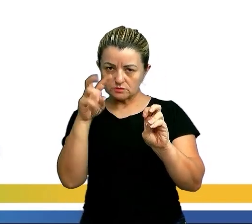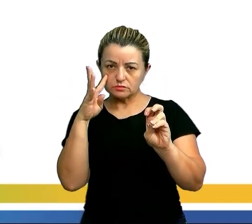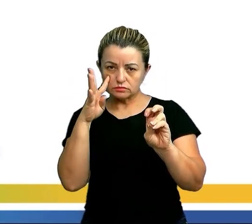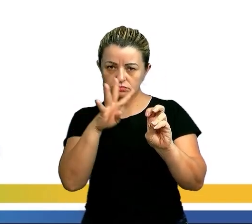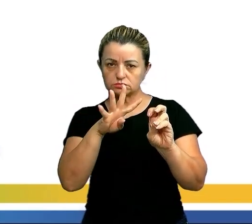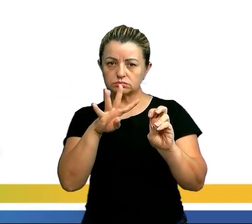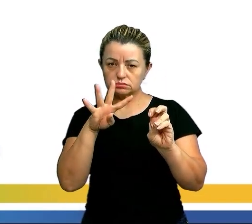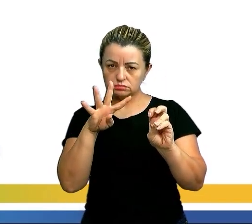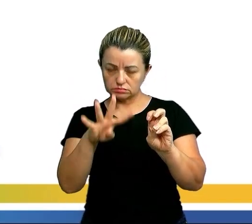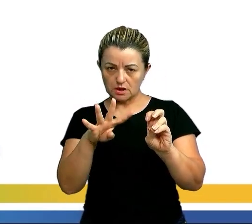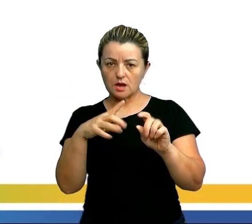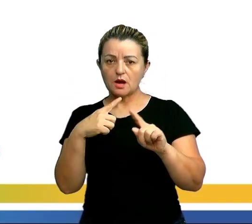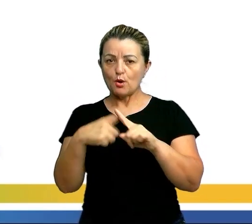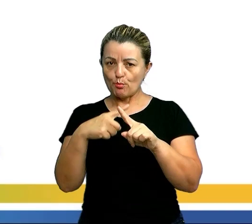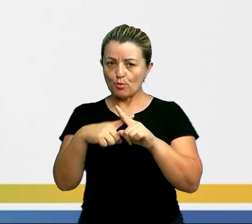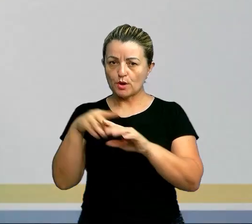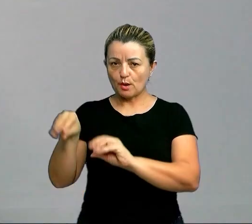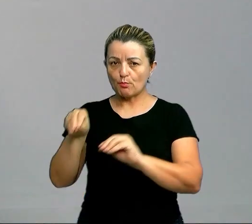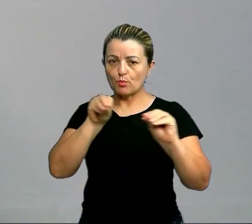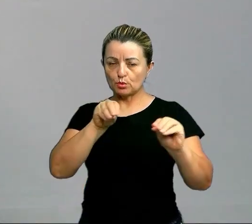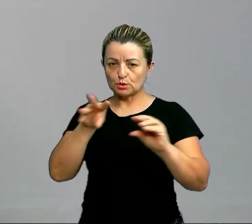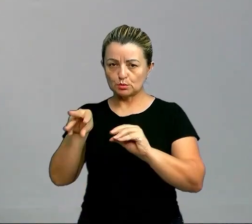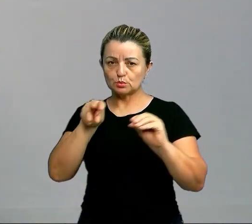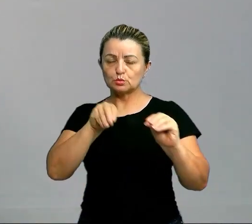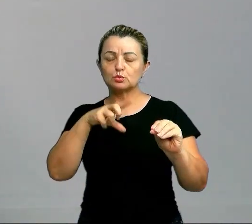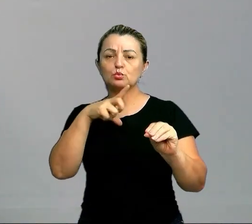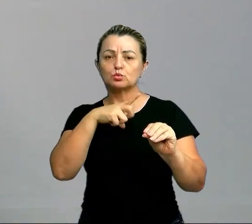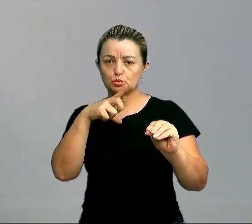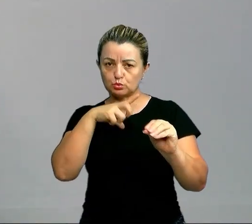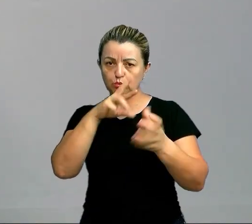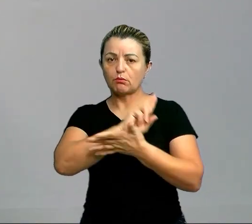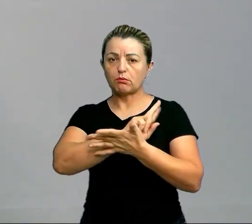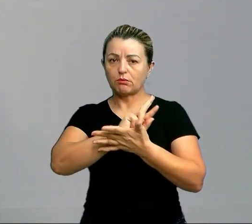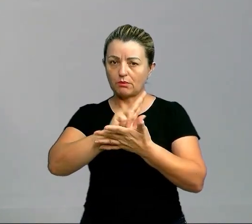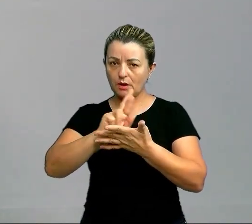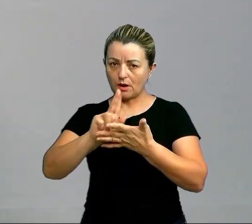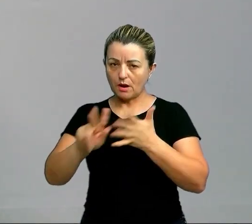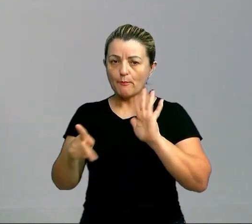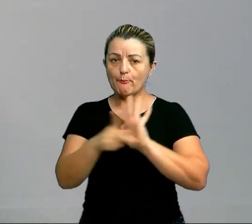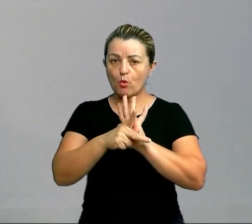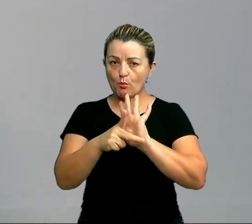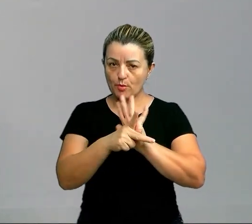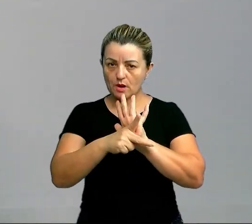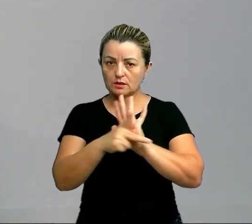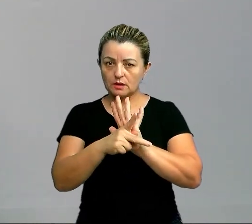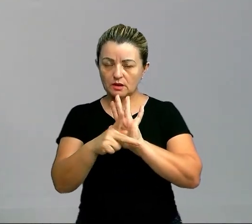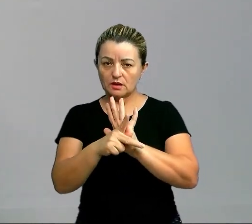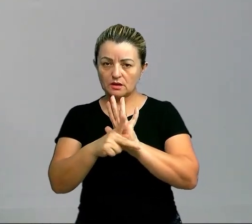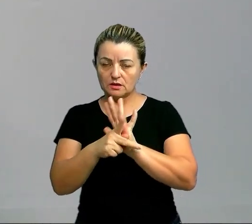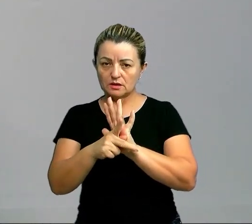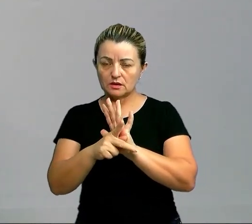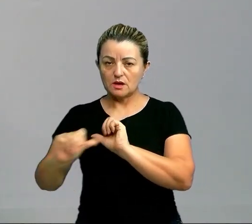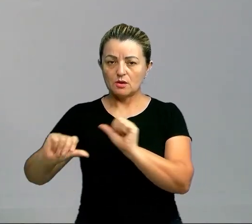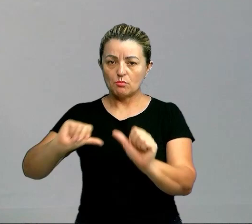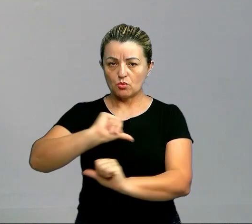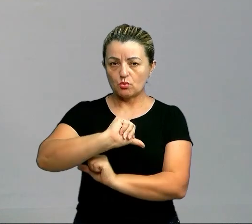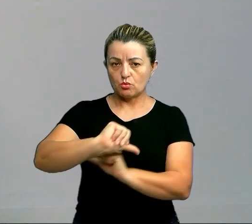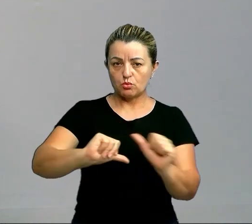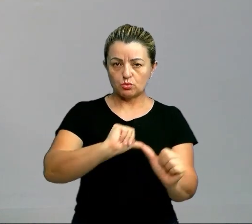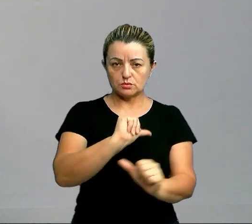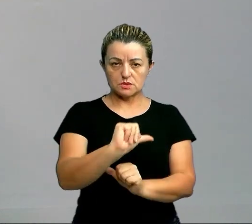consideração, porque essa mudança traz uma série de aspectos e